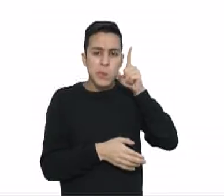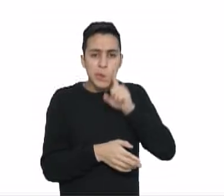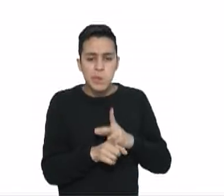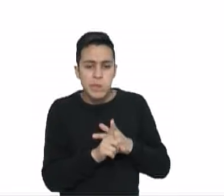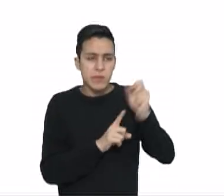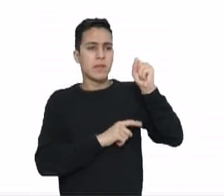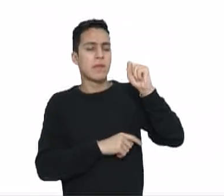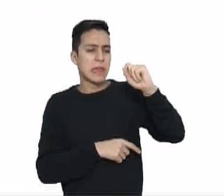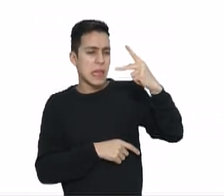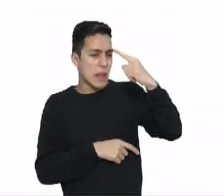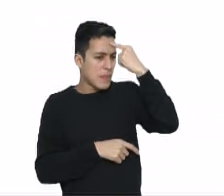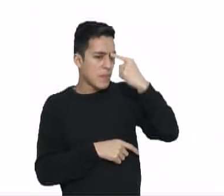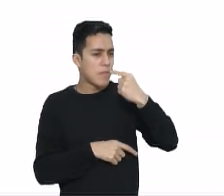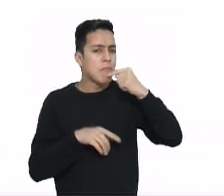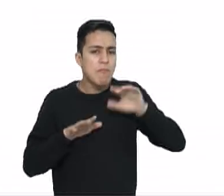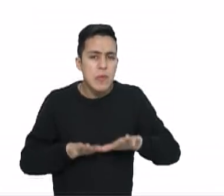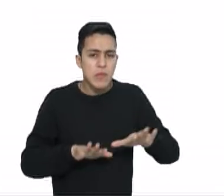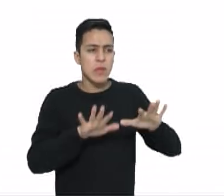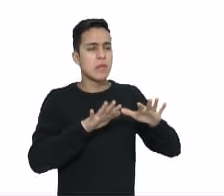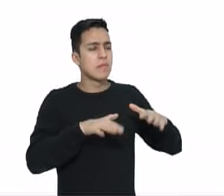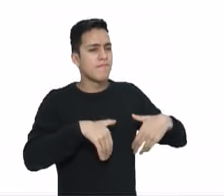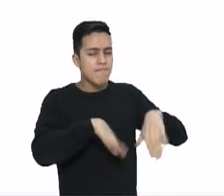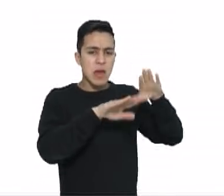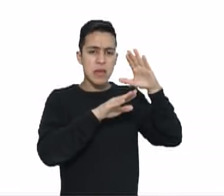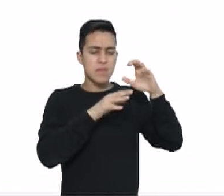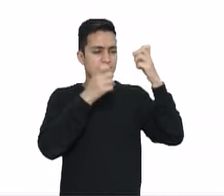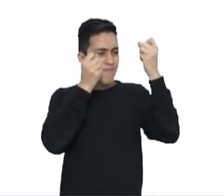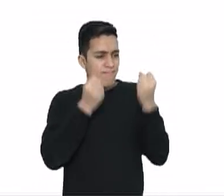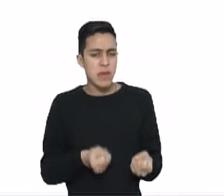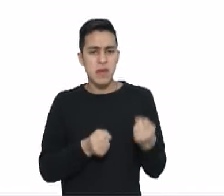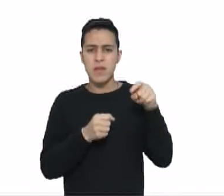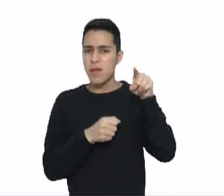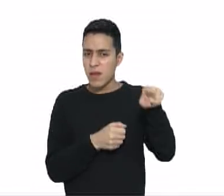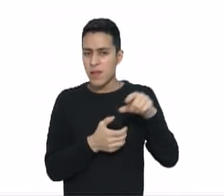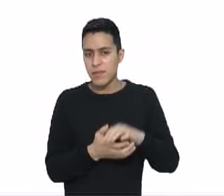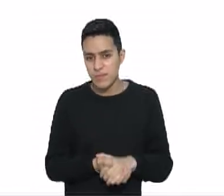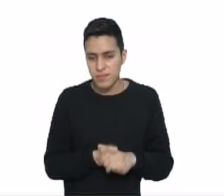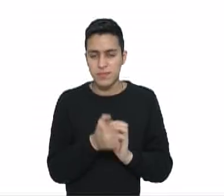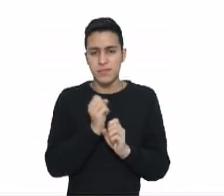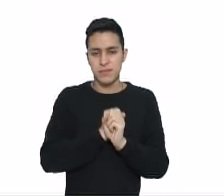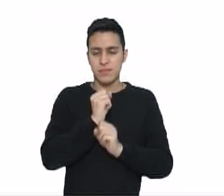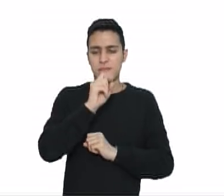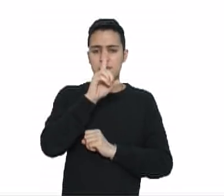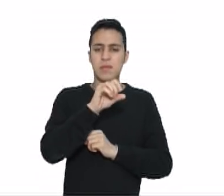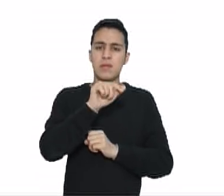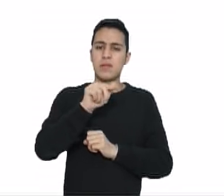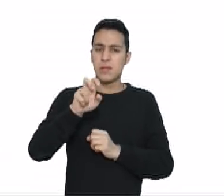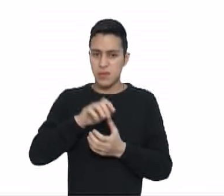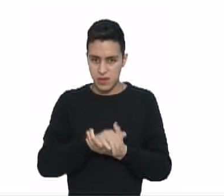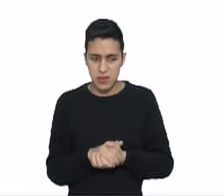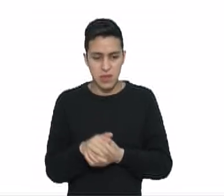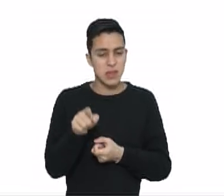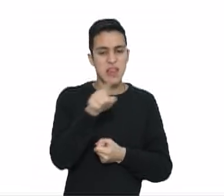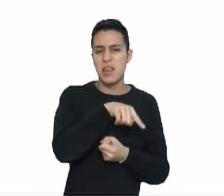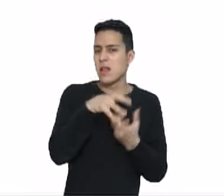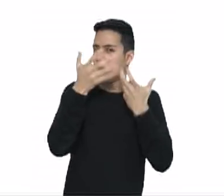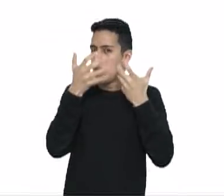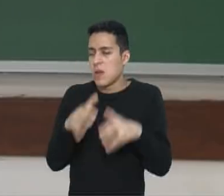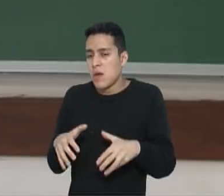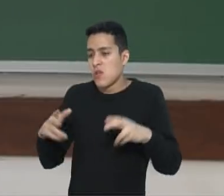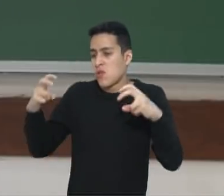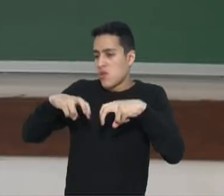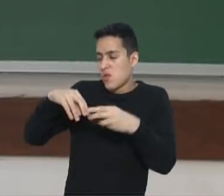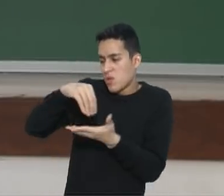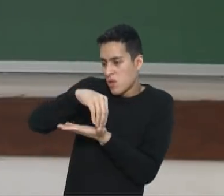sua personalidade. Um peso grande. Em 1975, ele inclusive se recusa a jogar